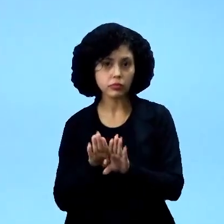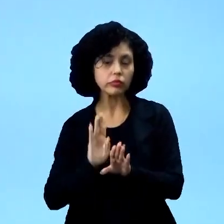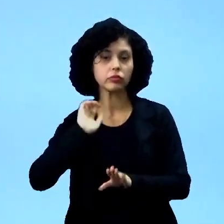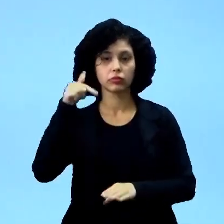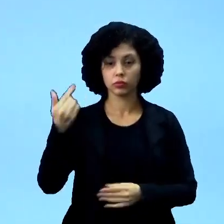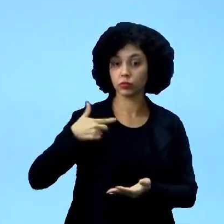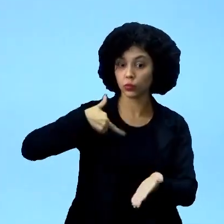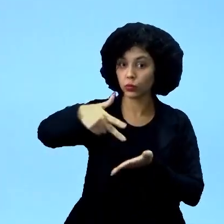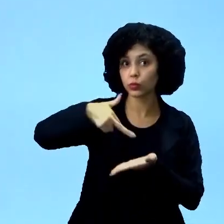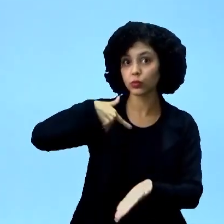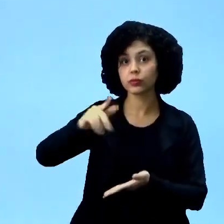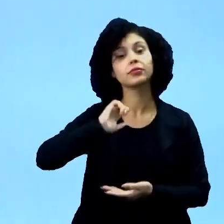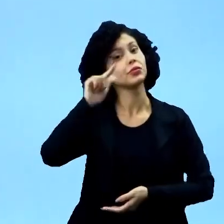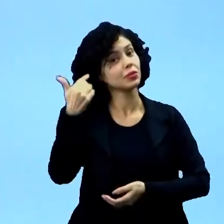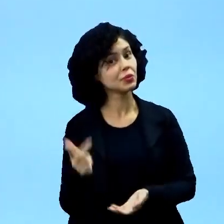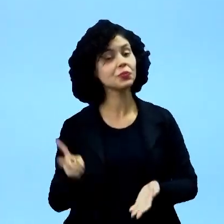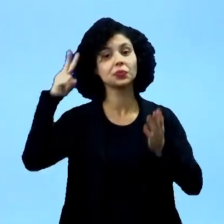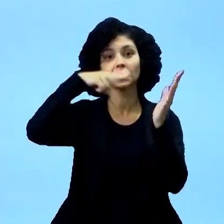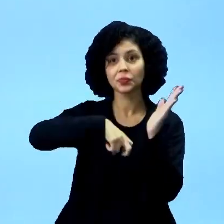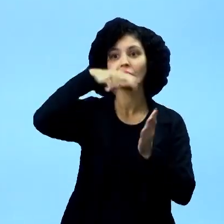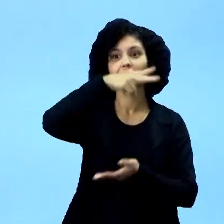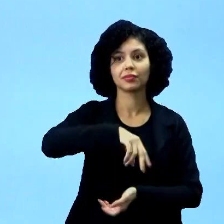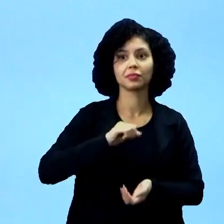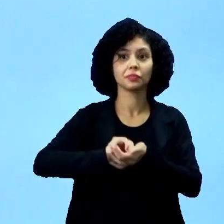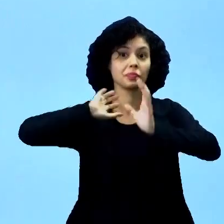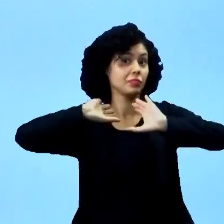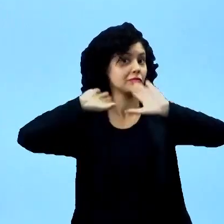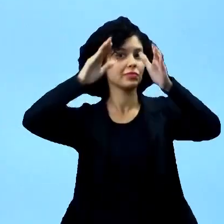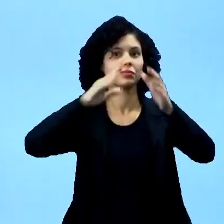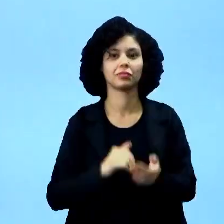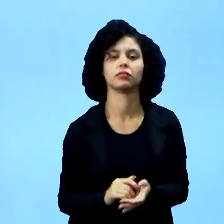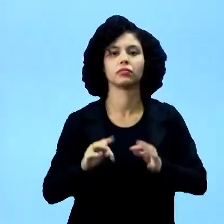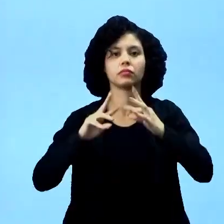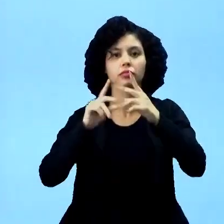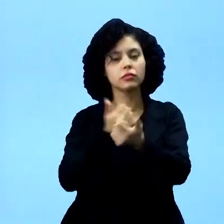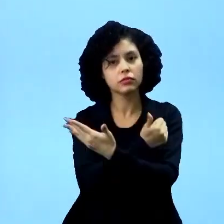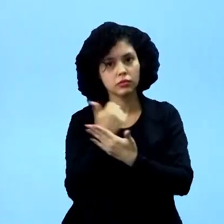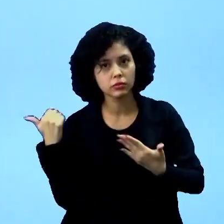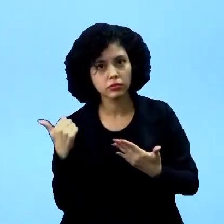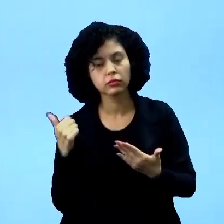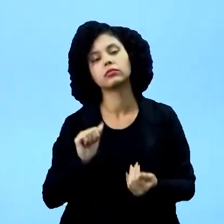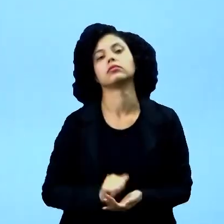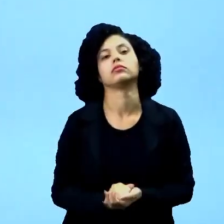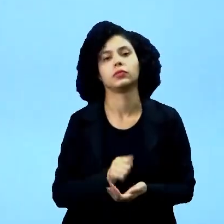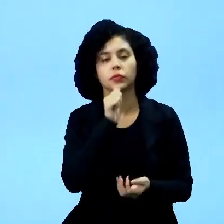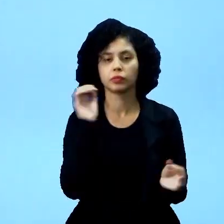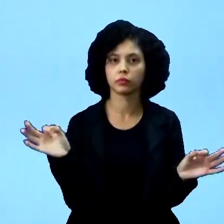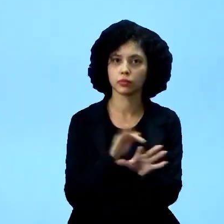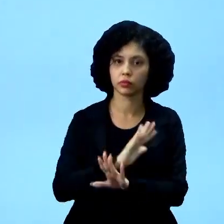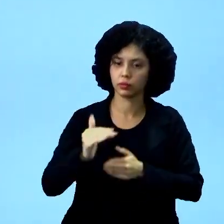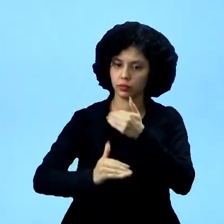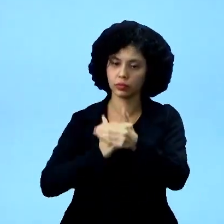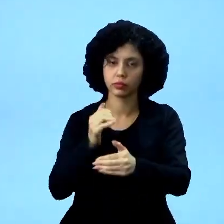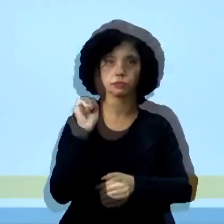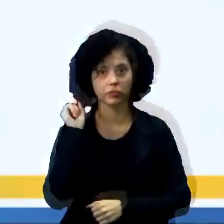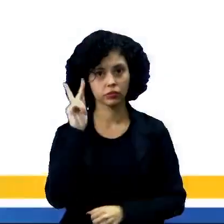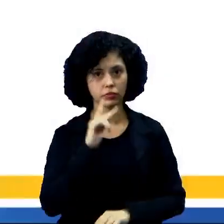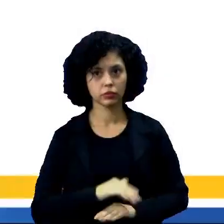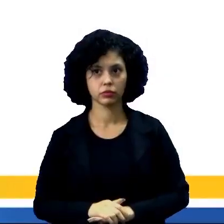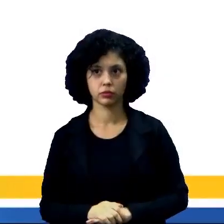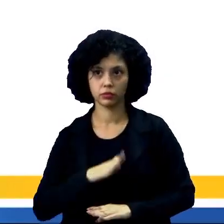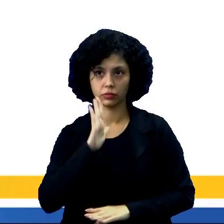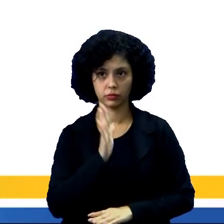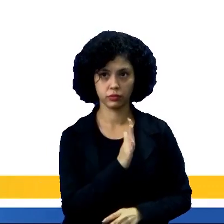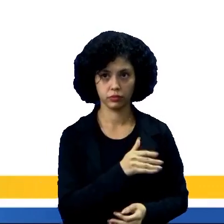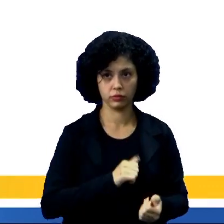andei, depois corri, e aí depois eu saltei, depois eu arremessei. Então são todas ações naturalmente que a gente acaba desenvolvendo, tranquilo?